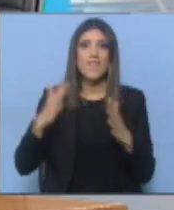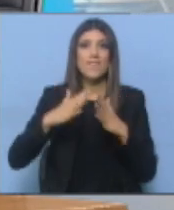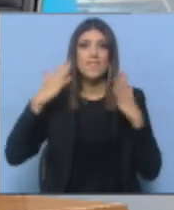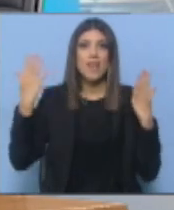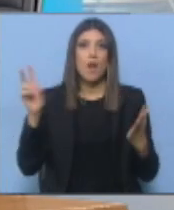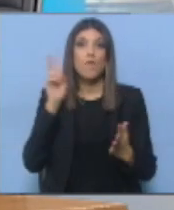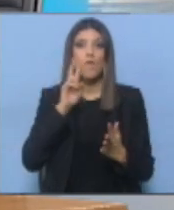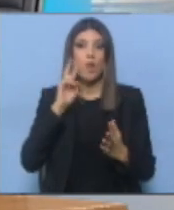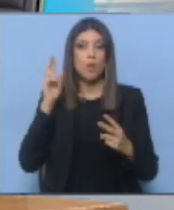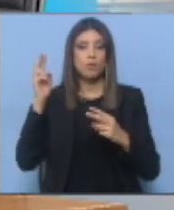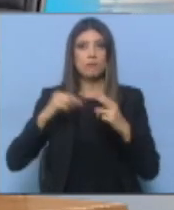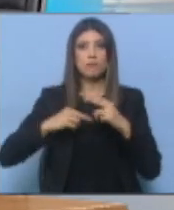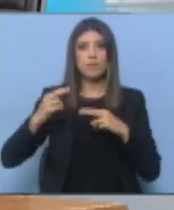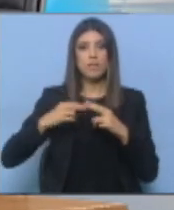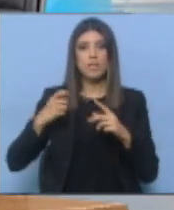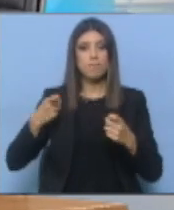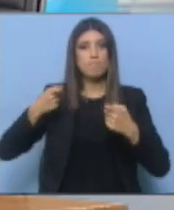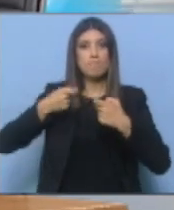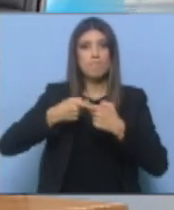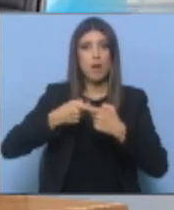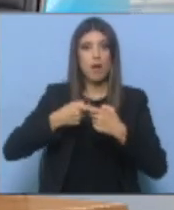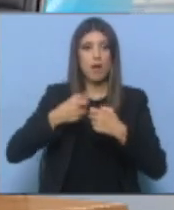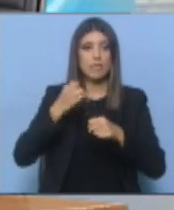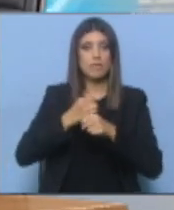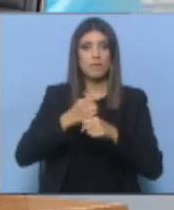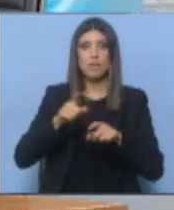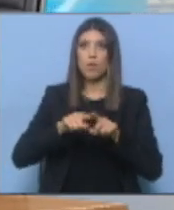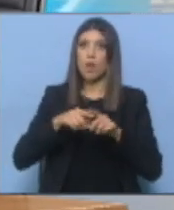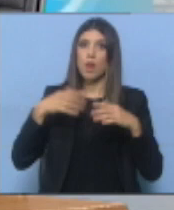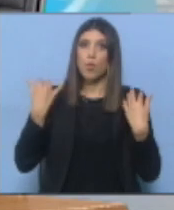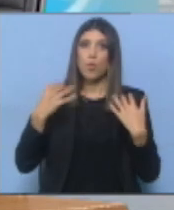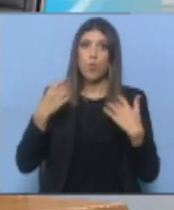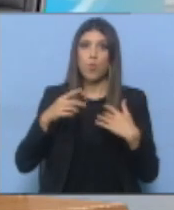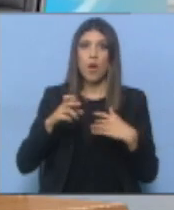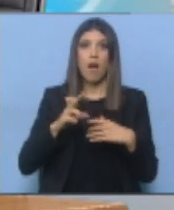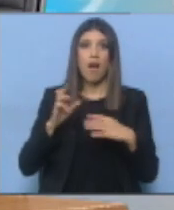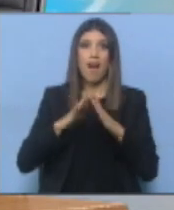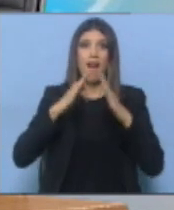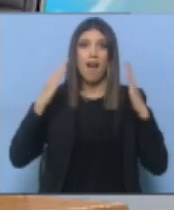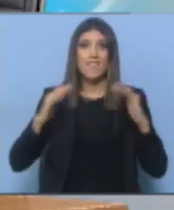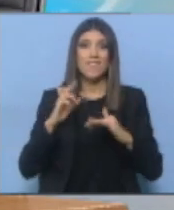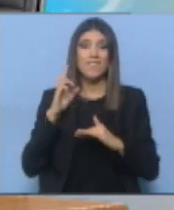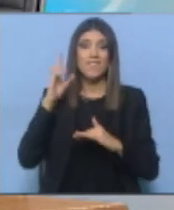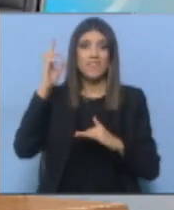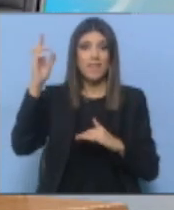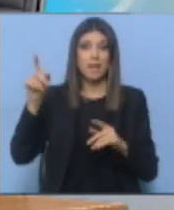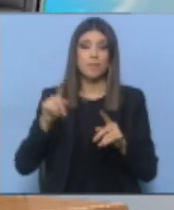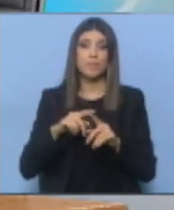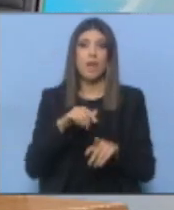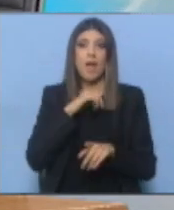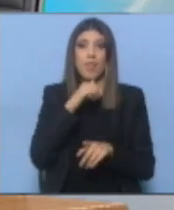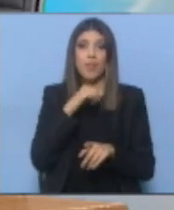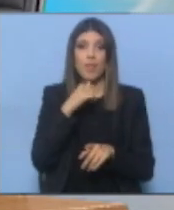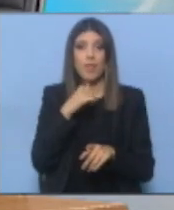valores financeiros que são atribuídos a essas funções, mas muitas vezes não se encontra, não se tem